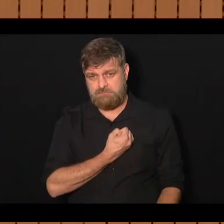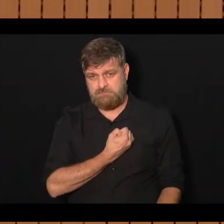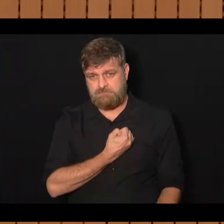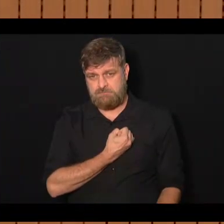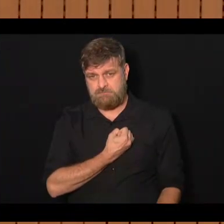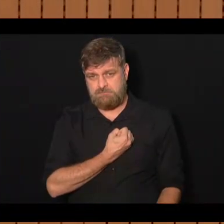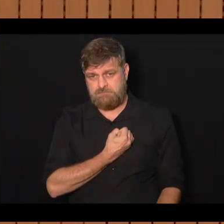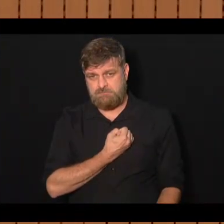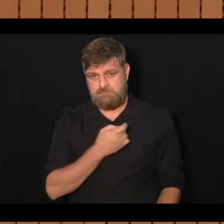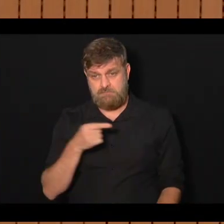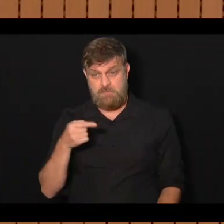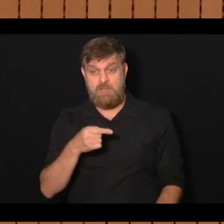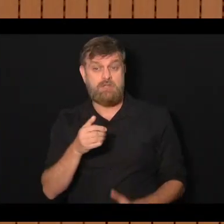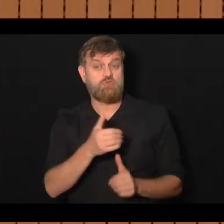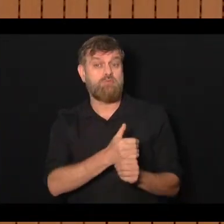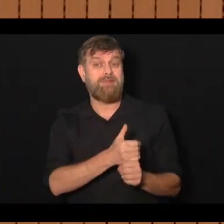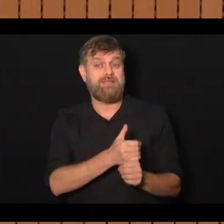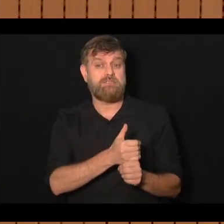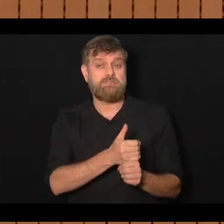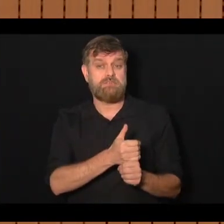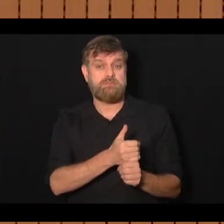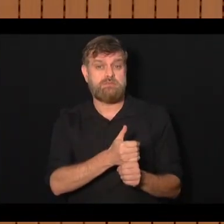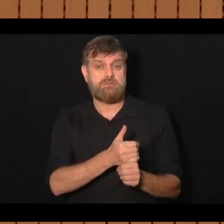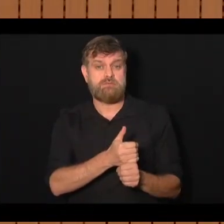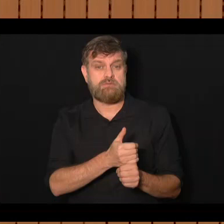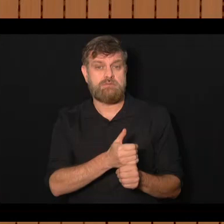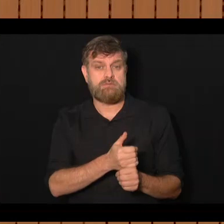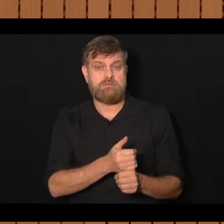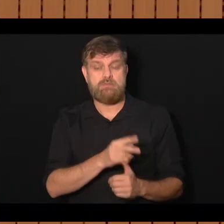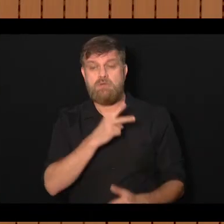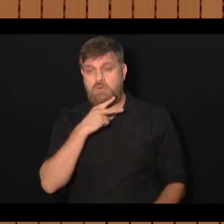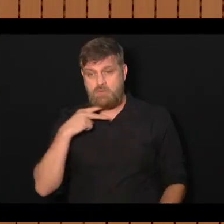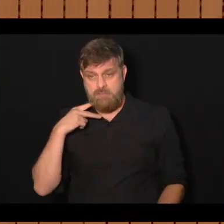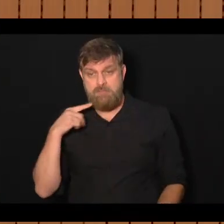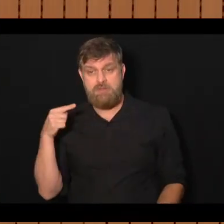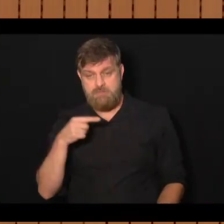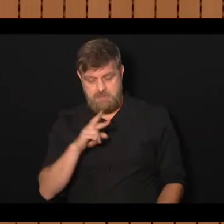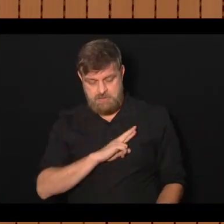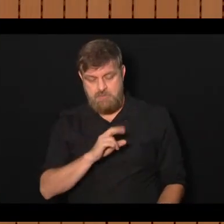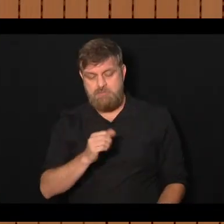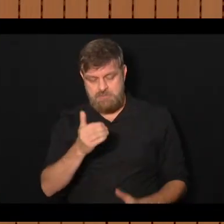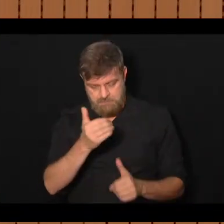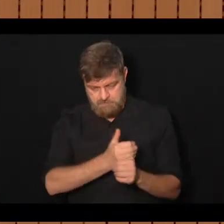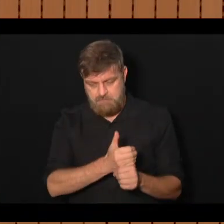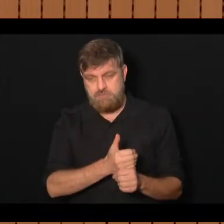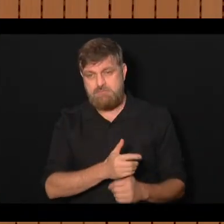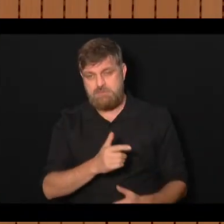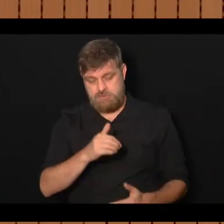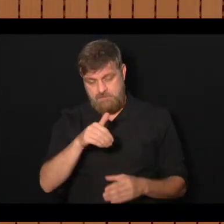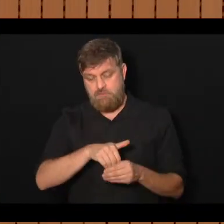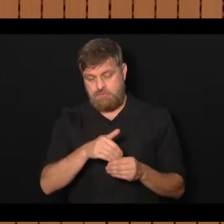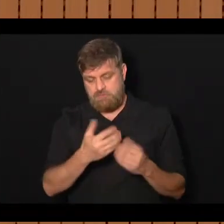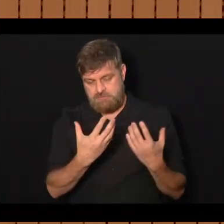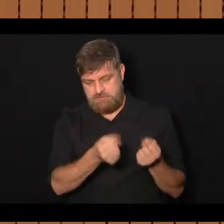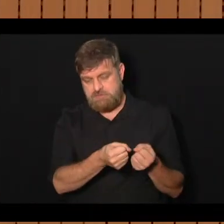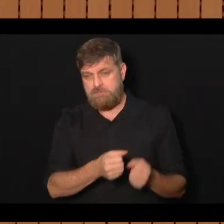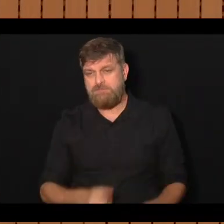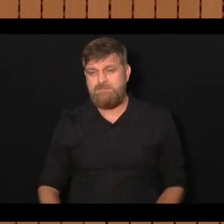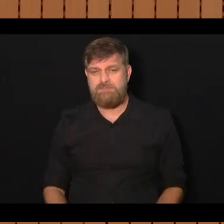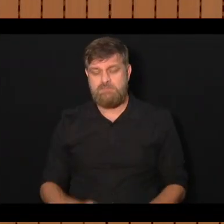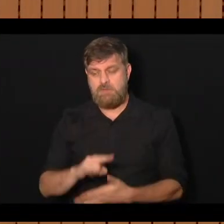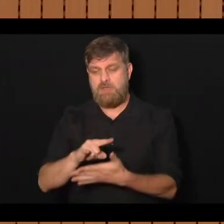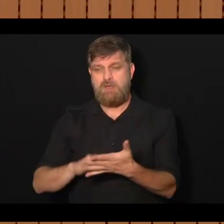Não, ele é suplente. Do Permínio. Ele votou a favor da moção. Moção de número 193 de